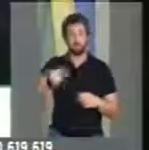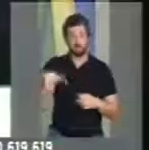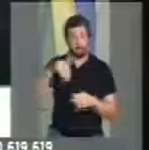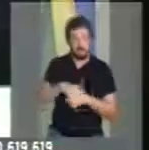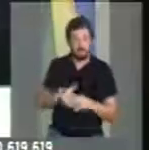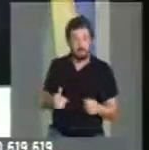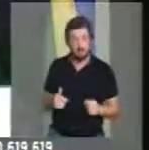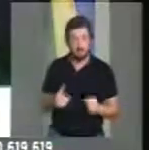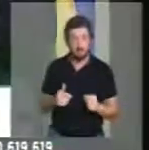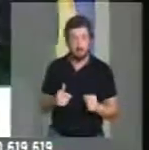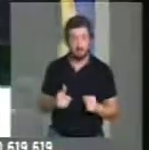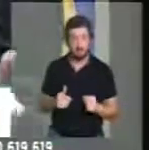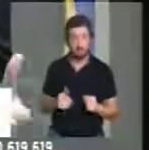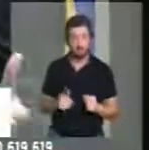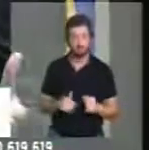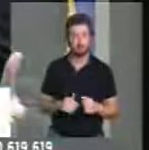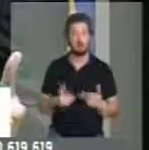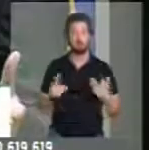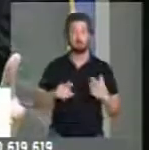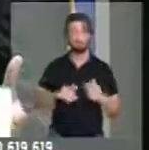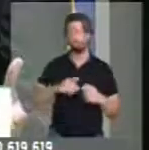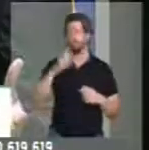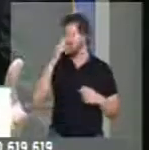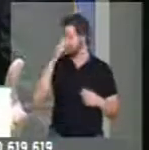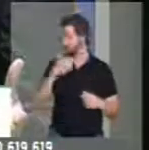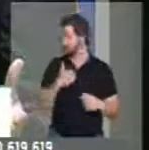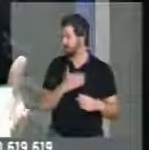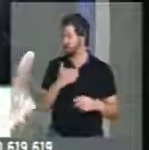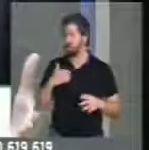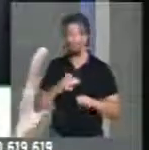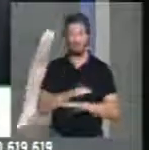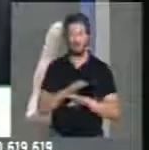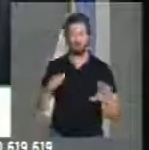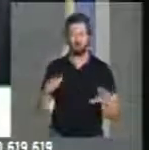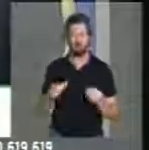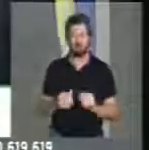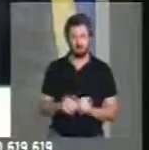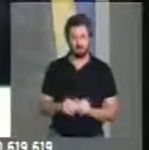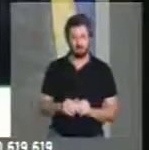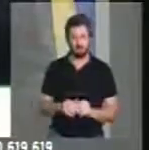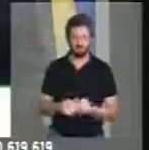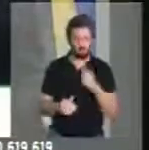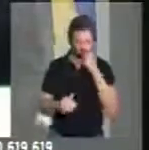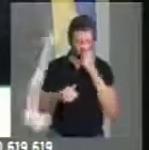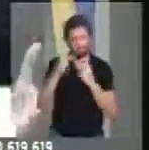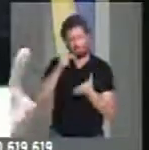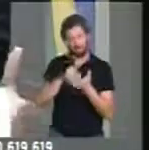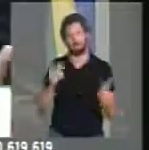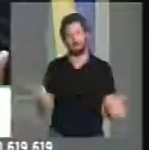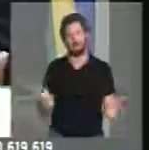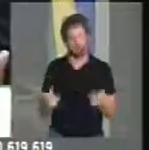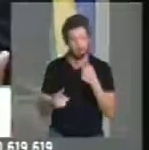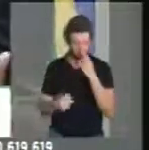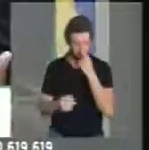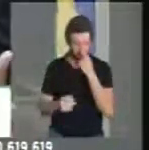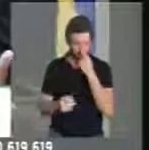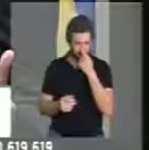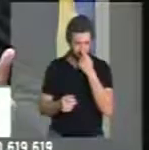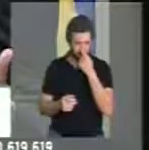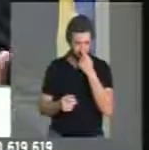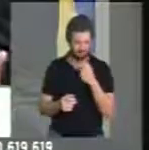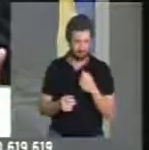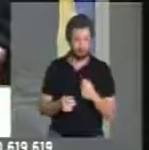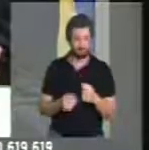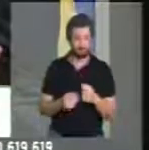reeleição, foi um Deus nos acuda. Gente, vamos encarar a realidade.